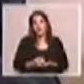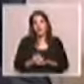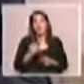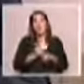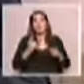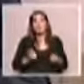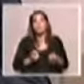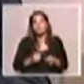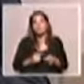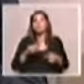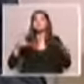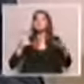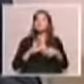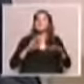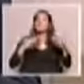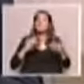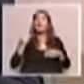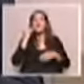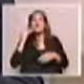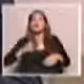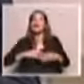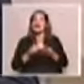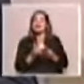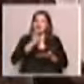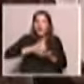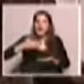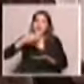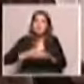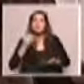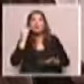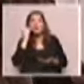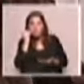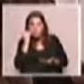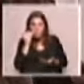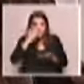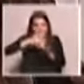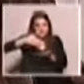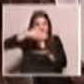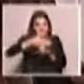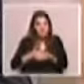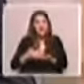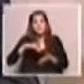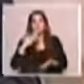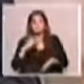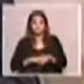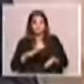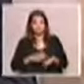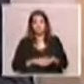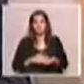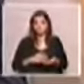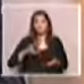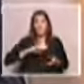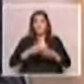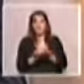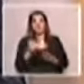Tem muito a ver com a questão, primeiro, de como é que se deve abrir um queijo e como é que se deve saborear, que é às fatias. Depois, restaurantes não vão arriscar abrir um